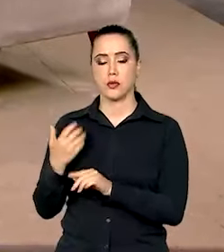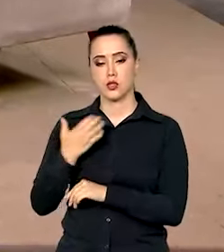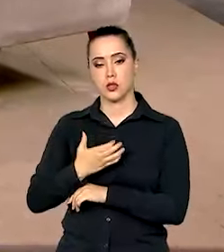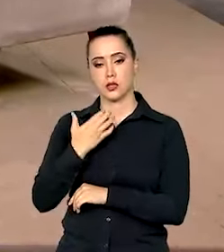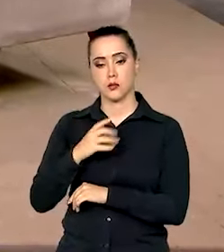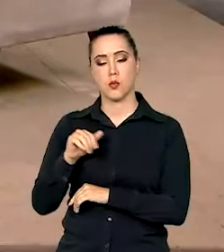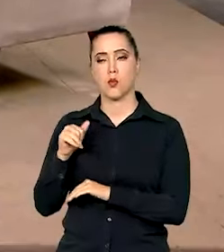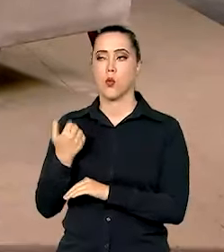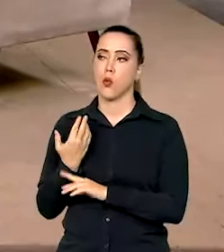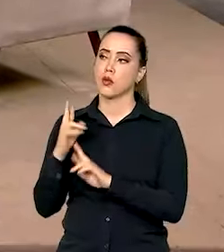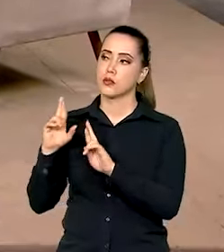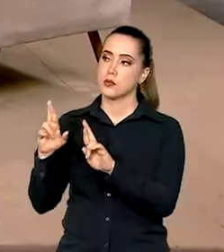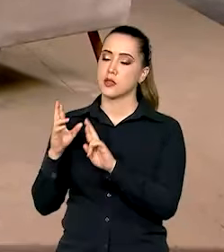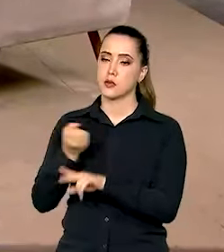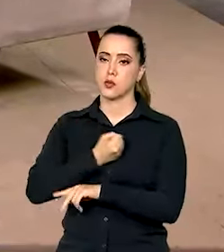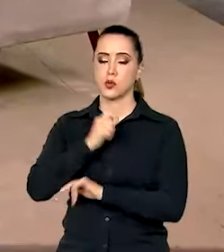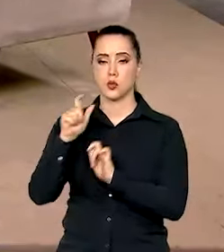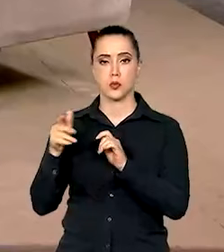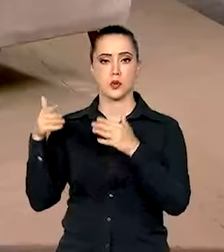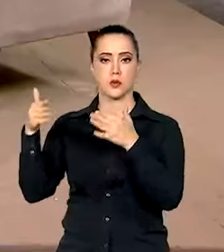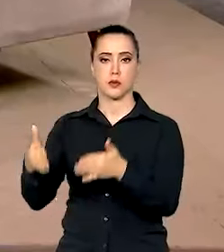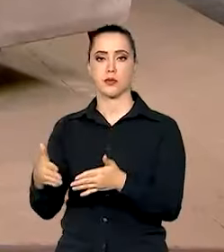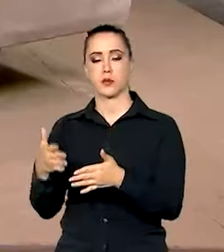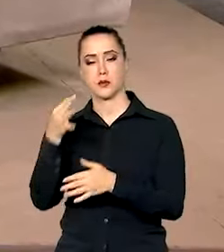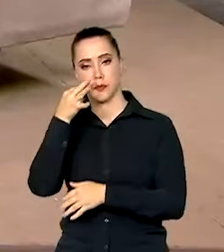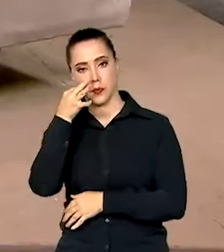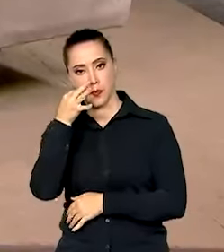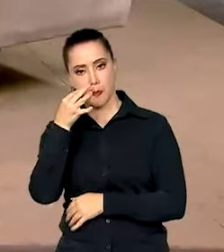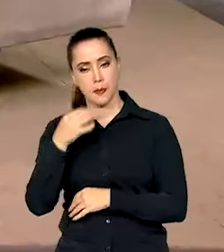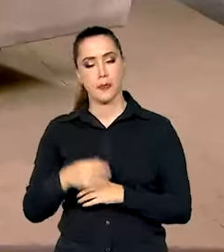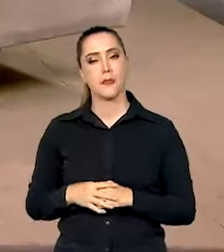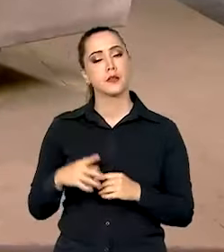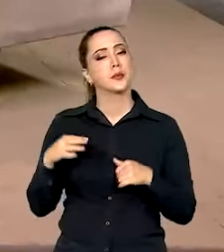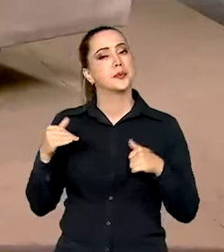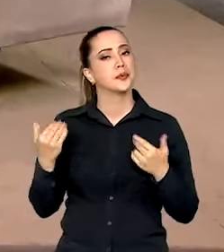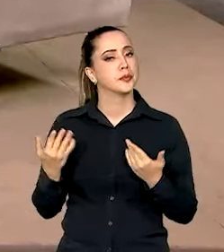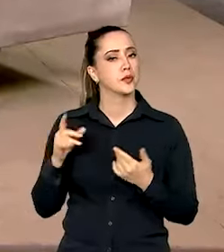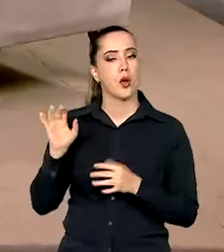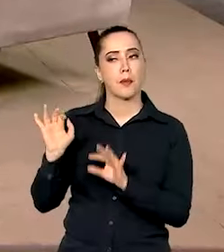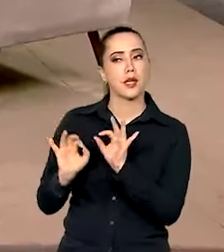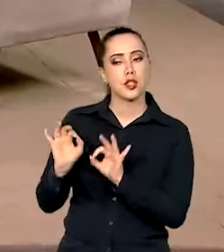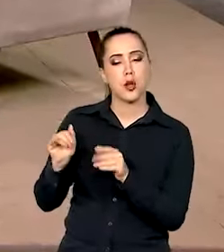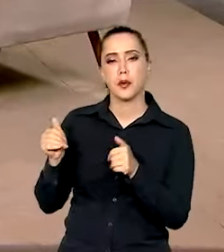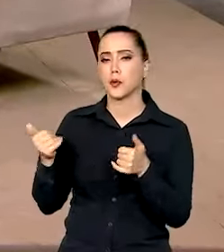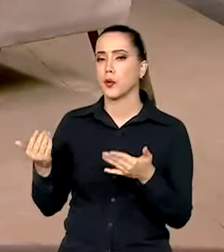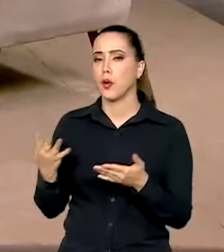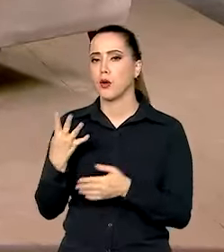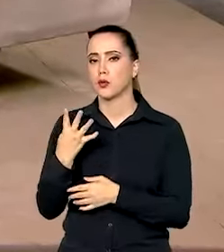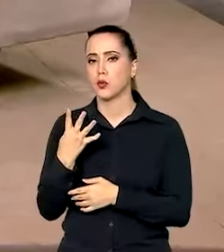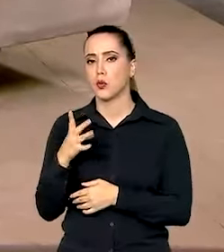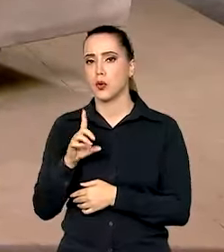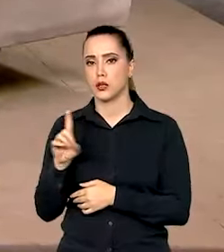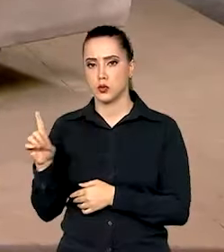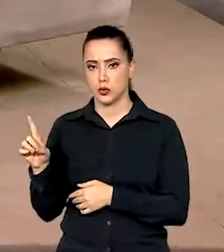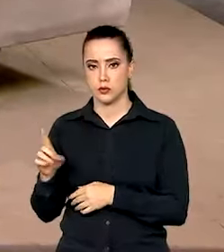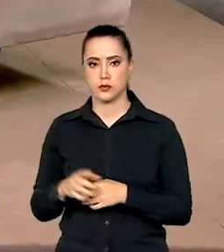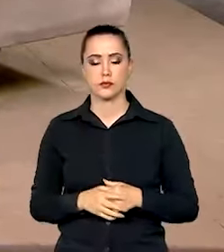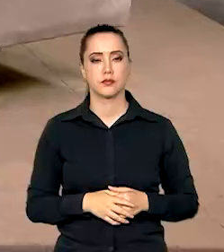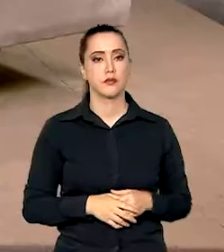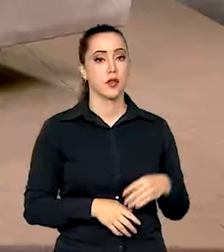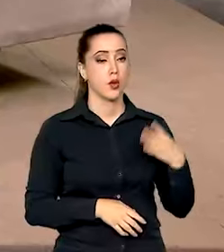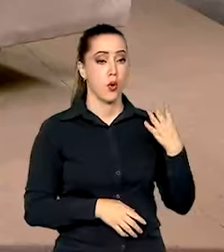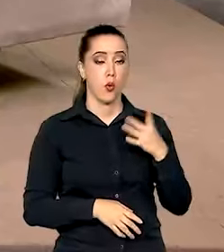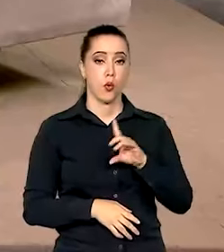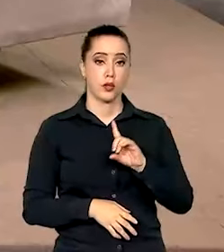que é a expectativa aí de número de participantes presencialmente e o que está programado para esses quatro dias, né? Quatro dias. De